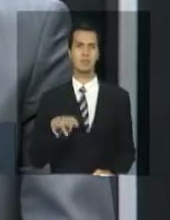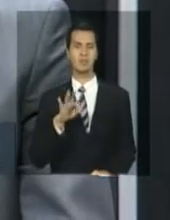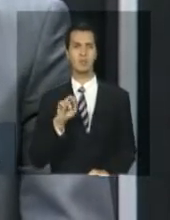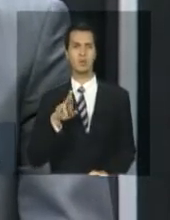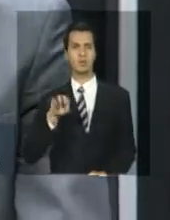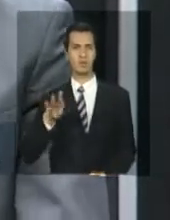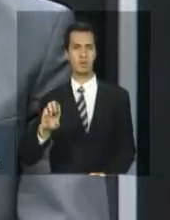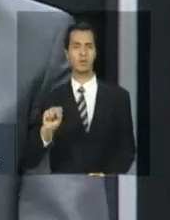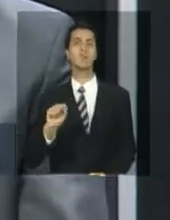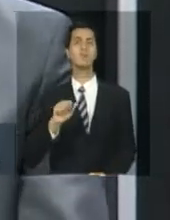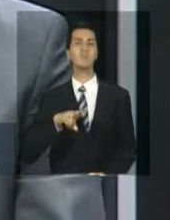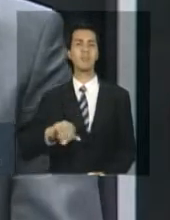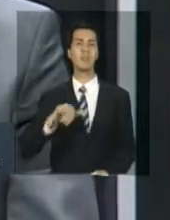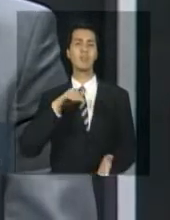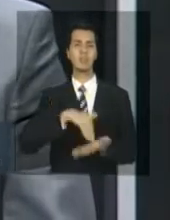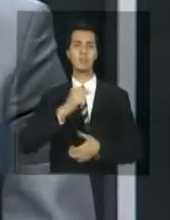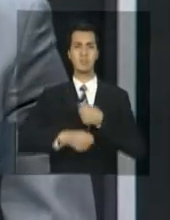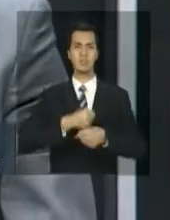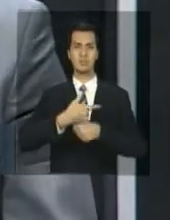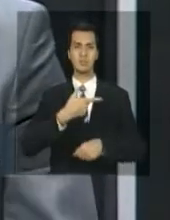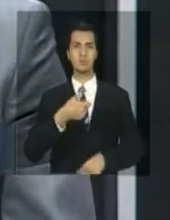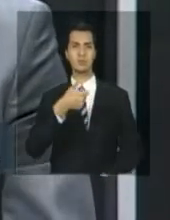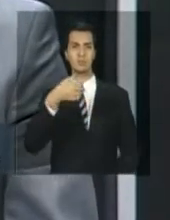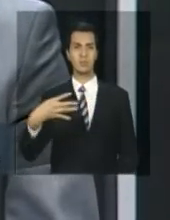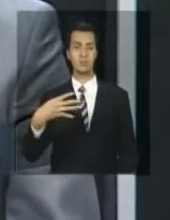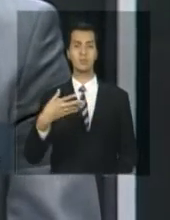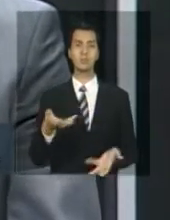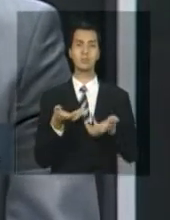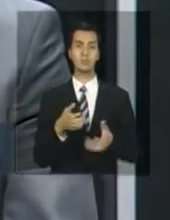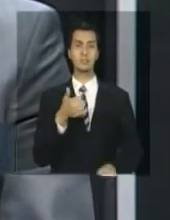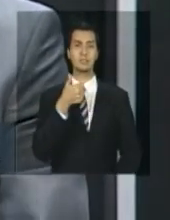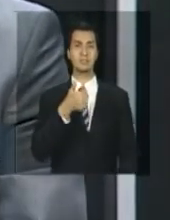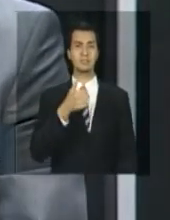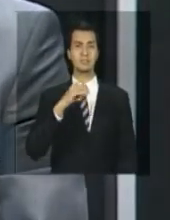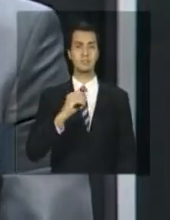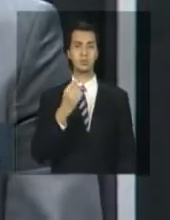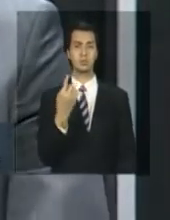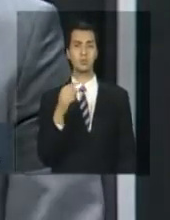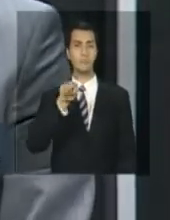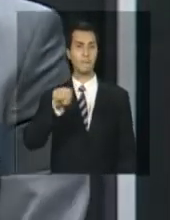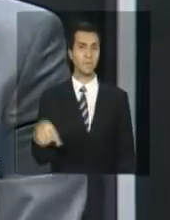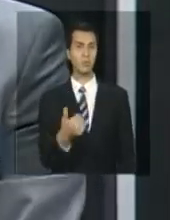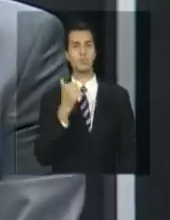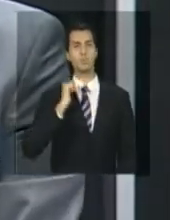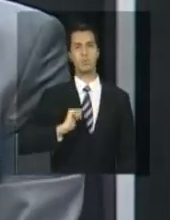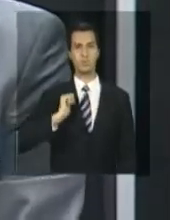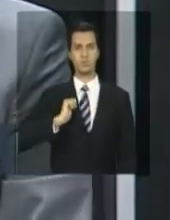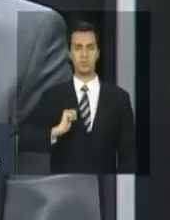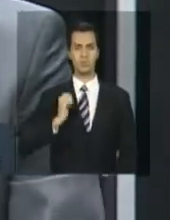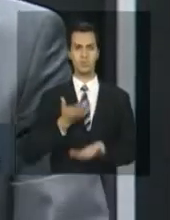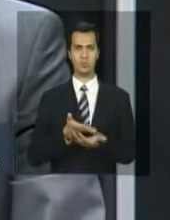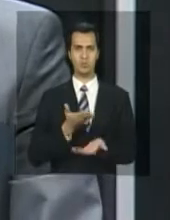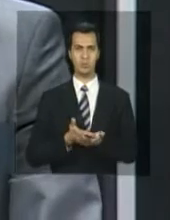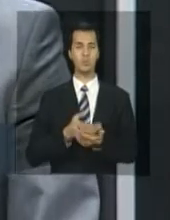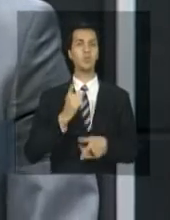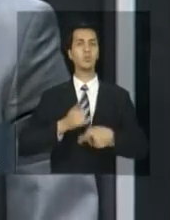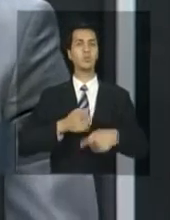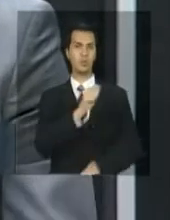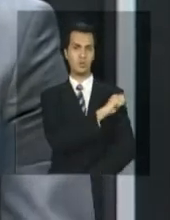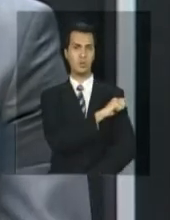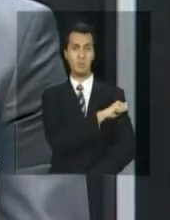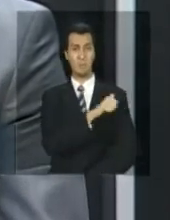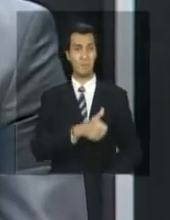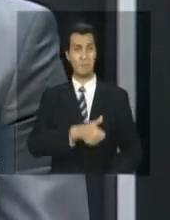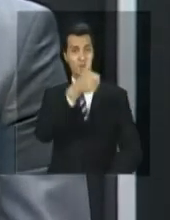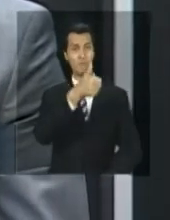ofereceremos, até 2014, 101 mil bolsas de estudo para que nossos melhores estudantes